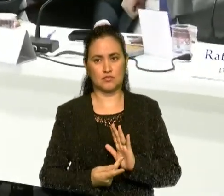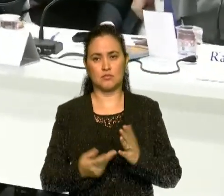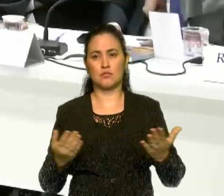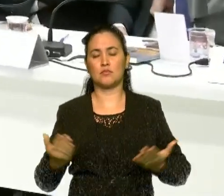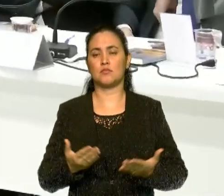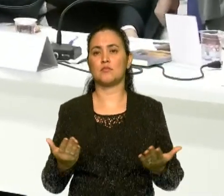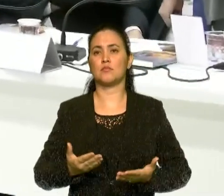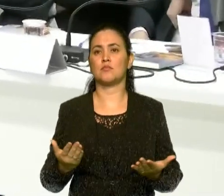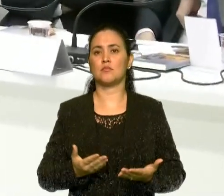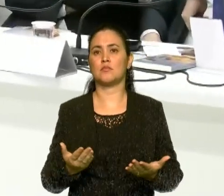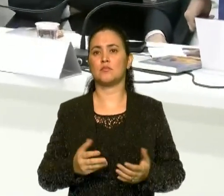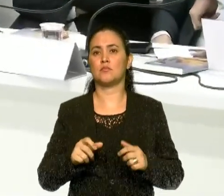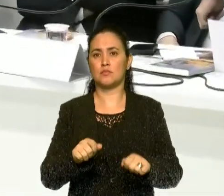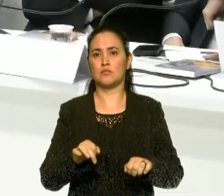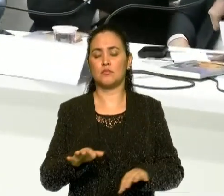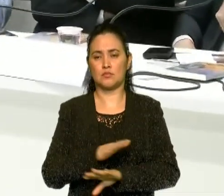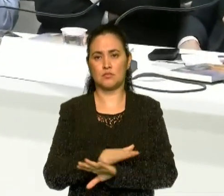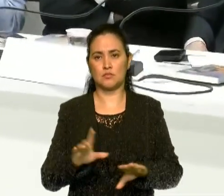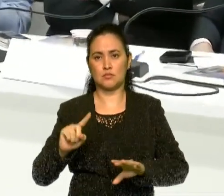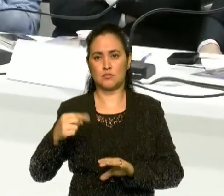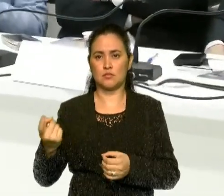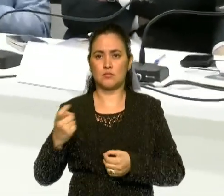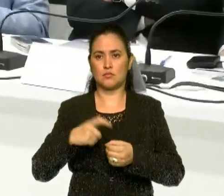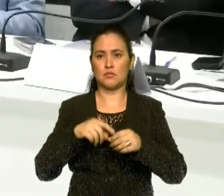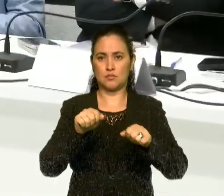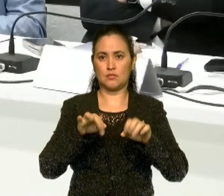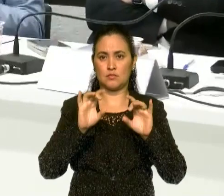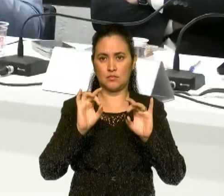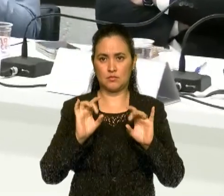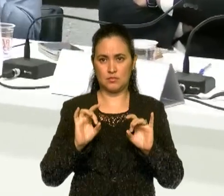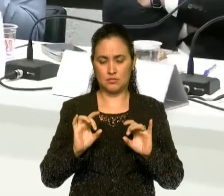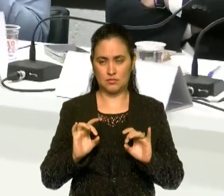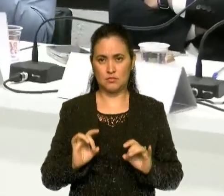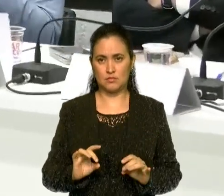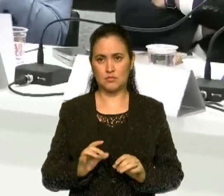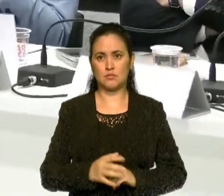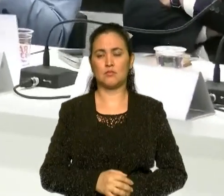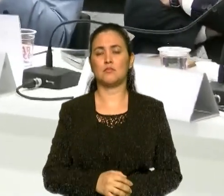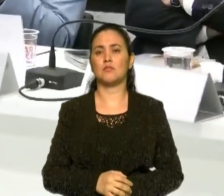a gente retorna com a sessão solene, que é para homenagens